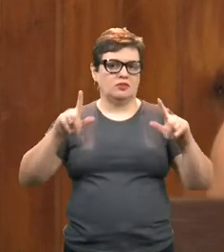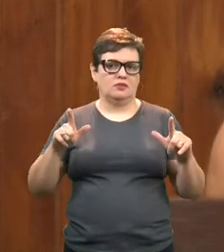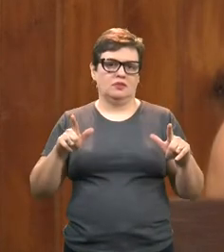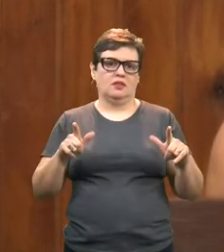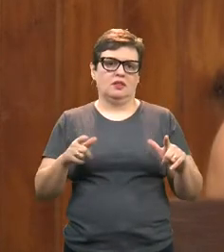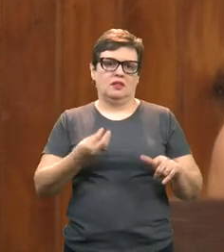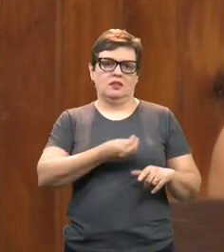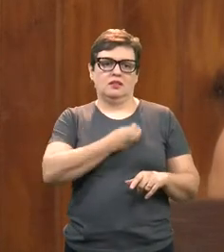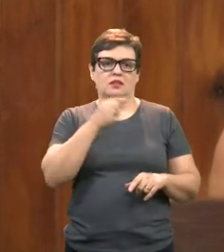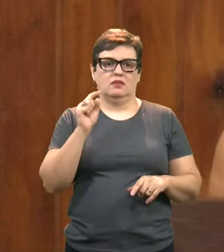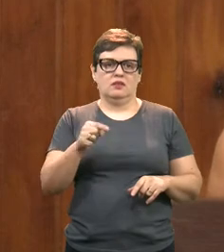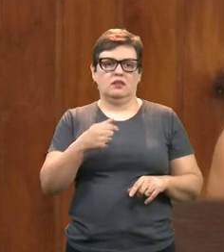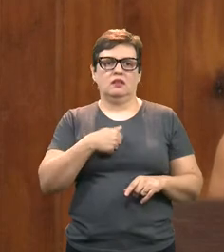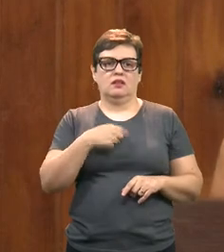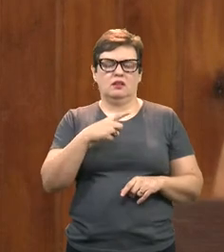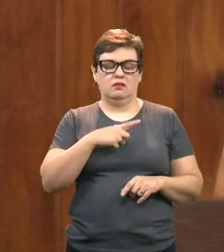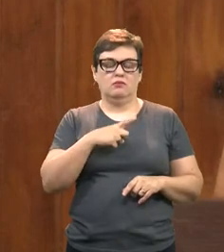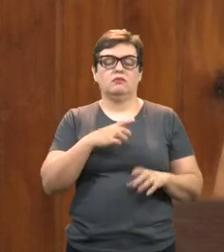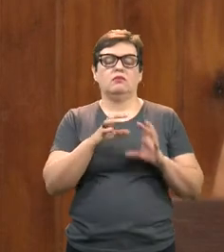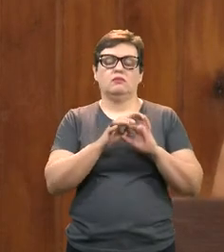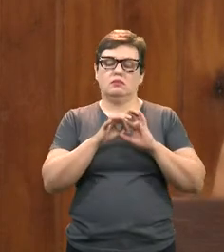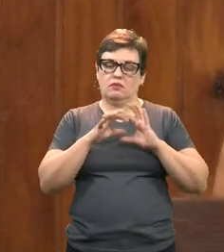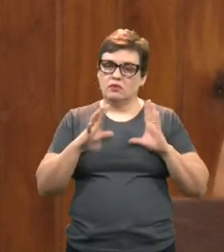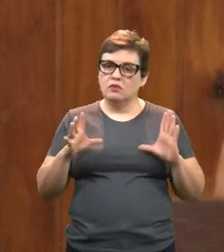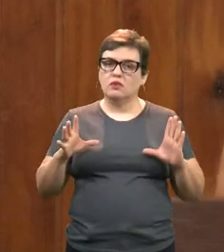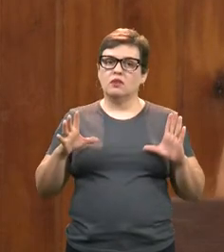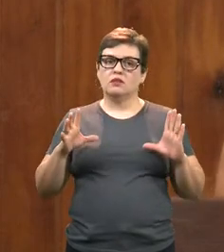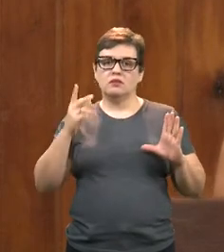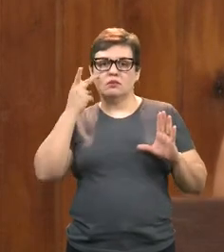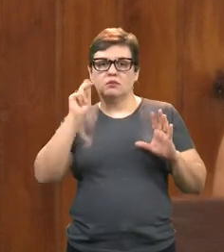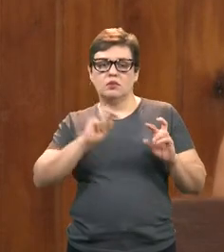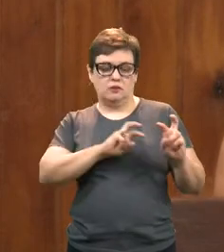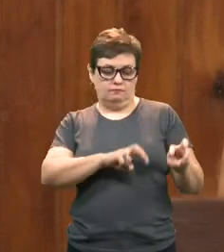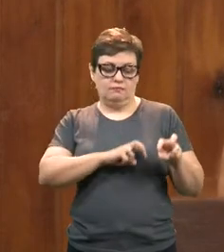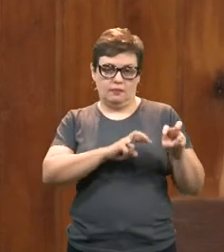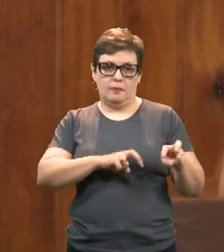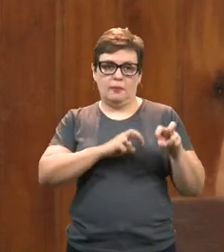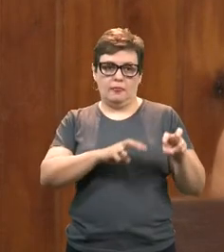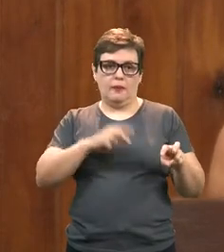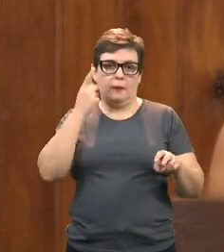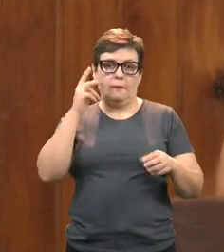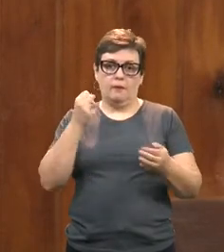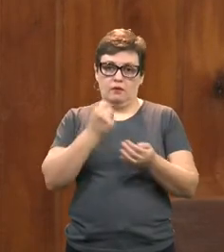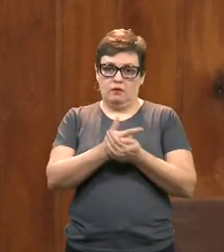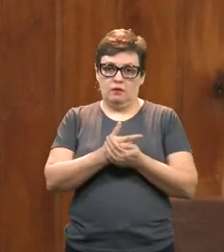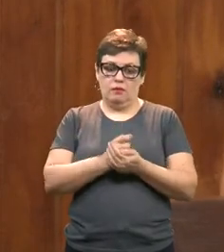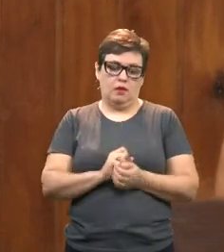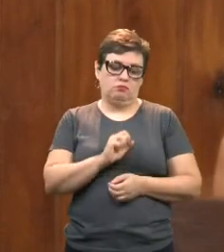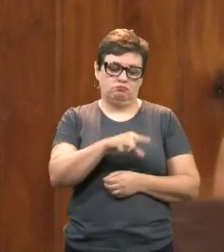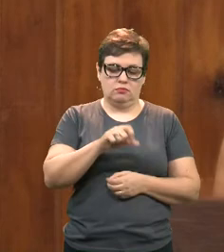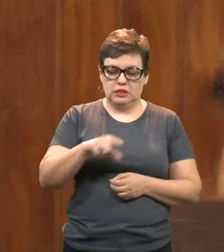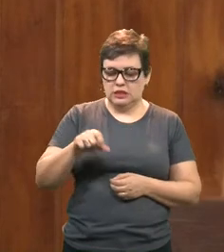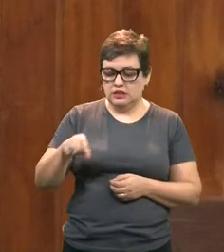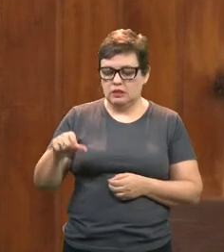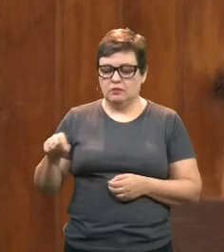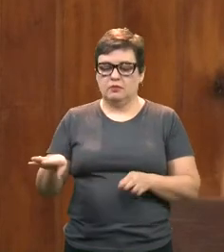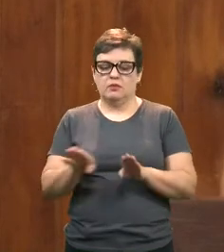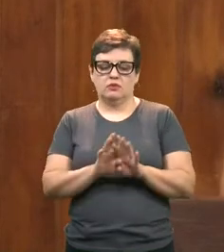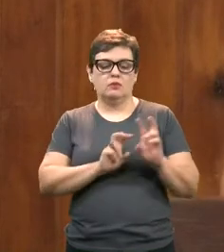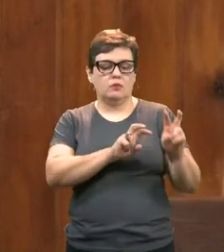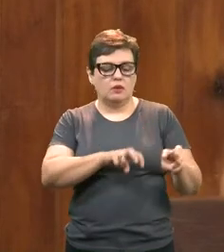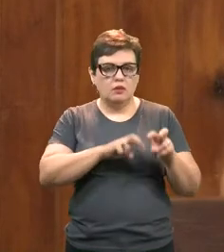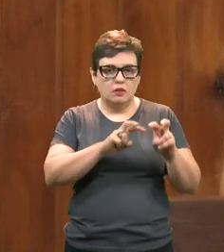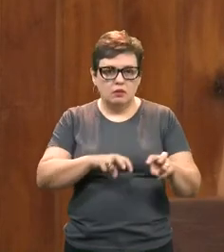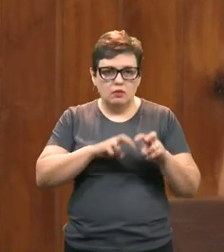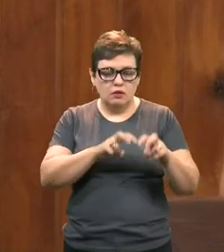dele. Eu tenho autorização hoje para o plantio, né, para a compra da semente, o plantio, né,